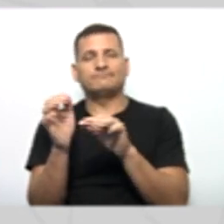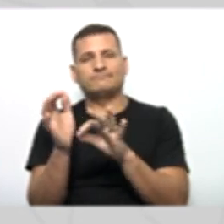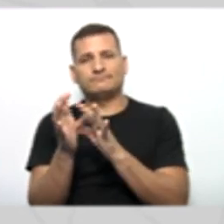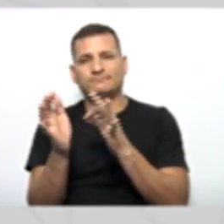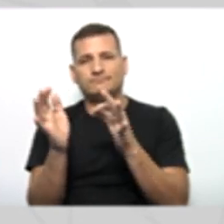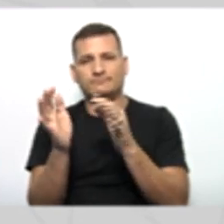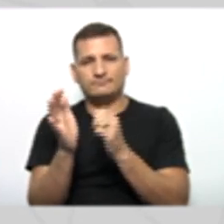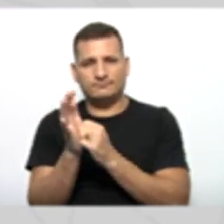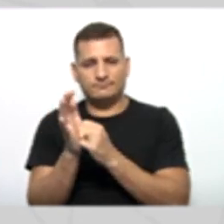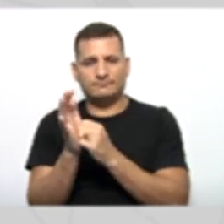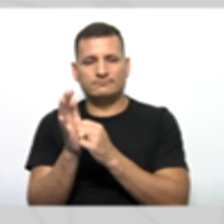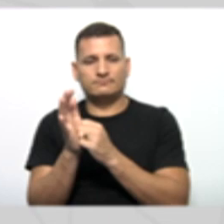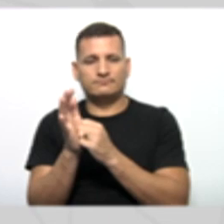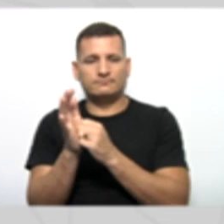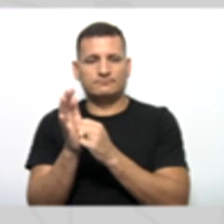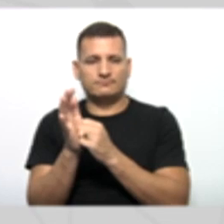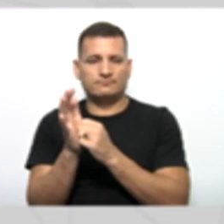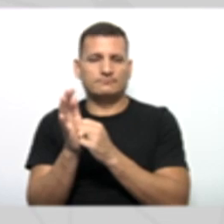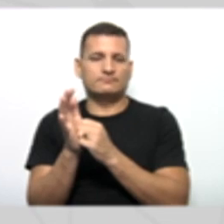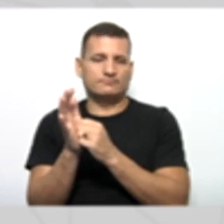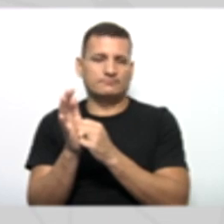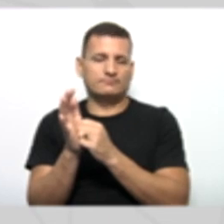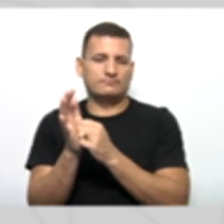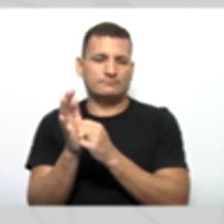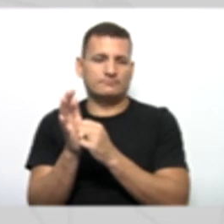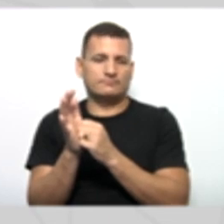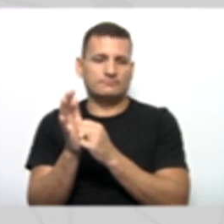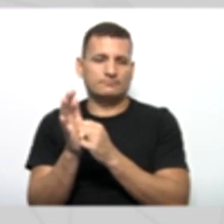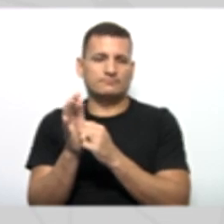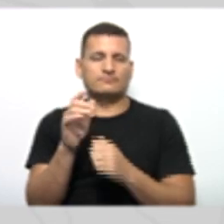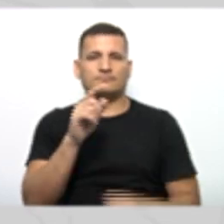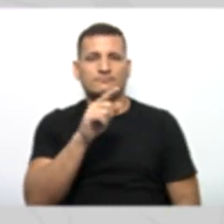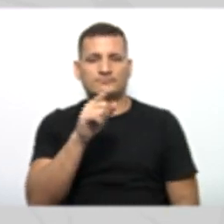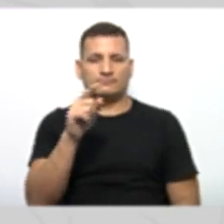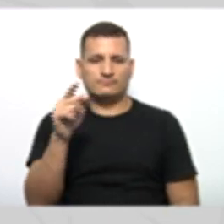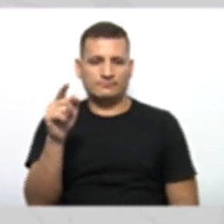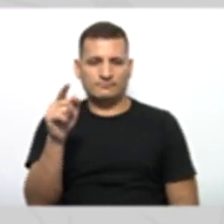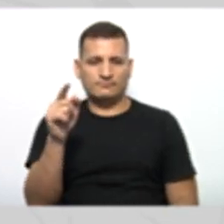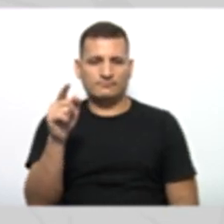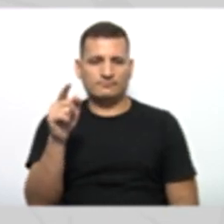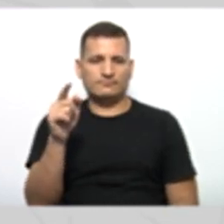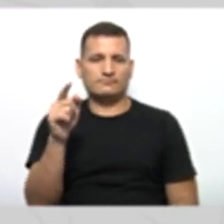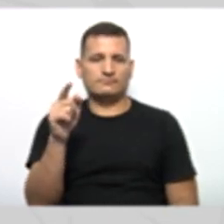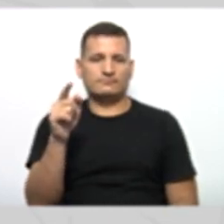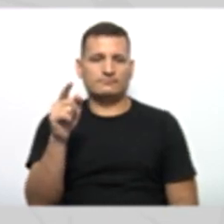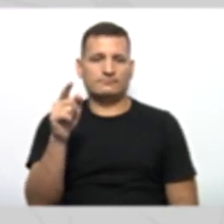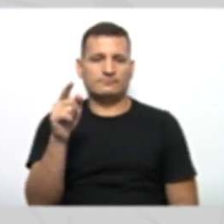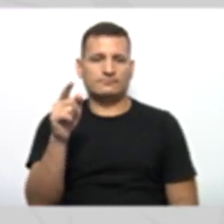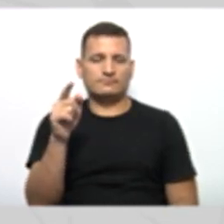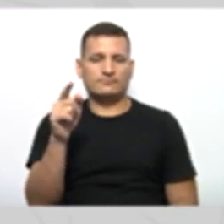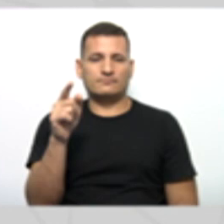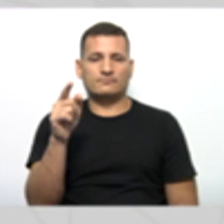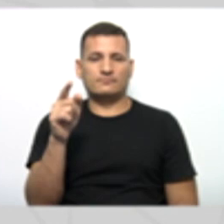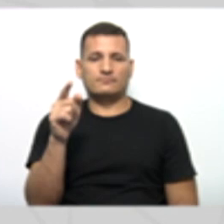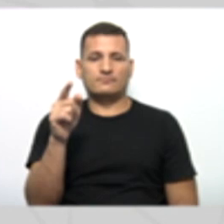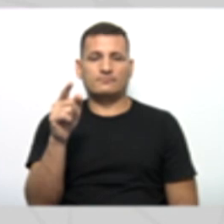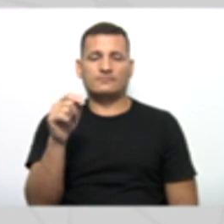ó? Olha, ó, o fluxo que é dessa atividade, ele vai verificar o cadastro. Aí tem, ó, esse se aqui,